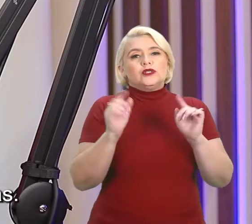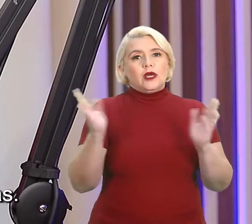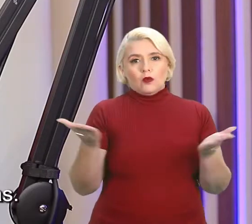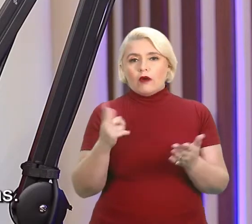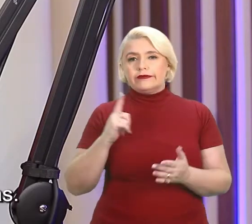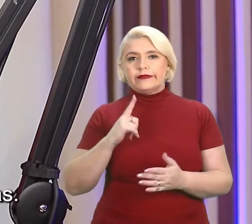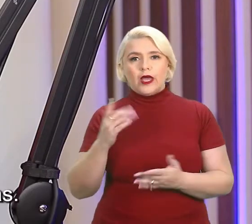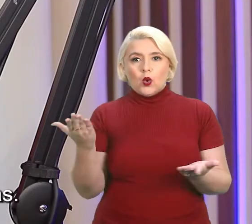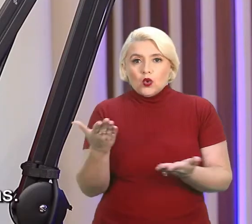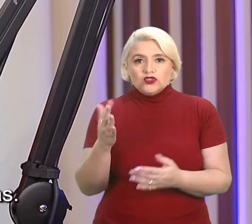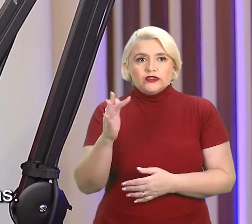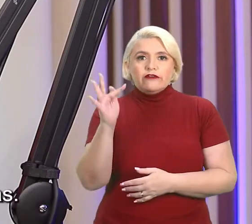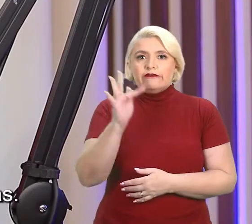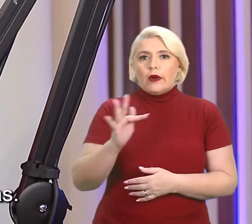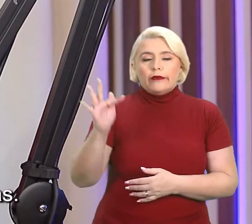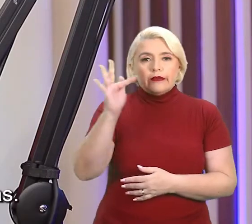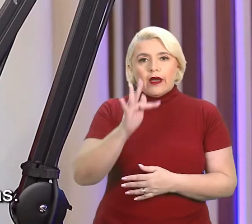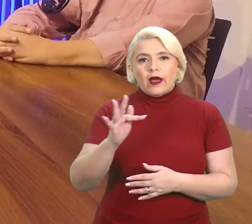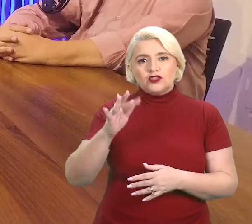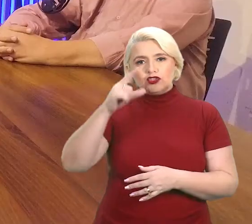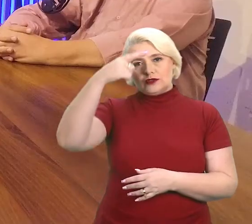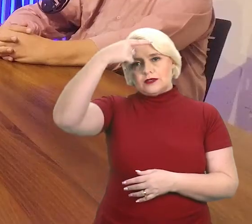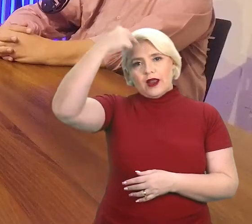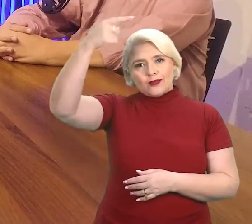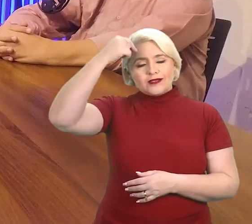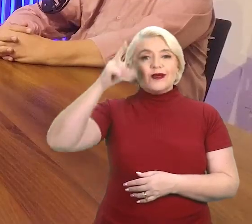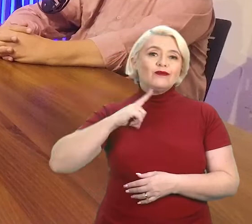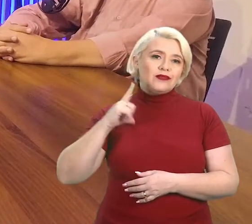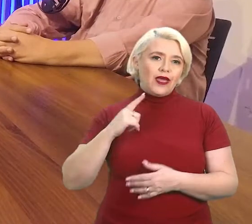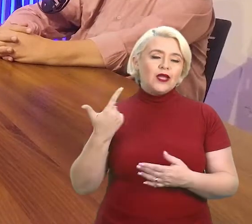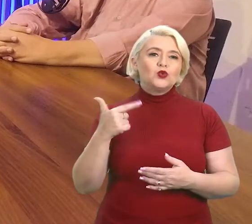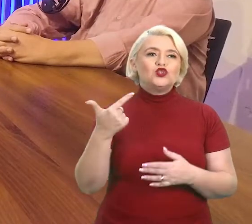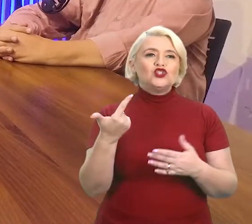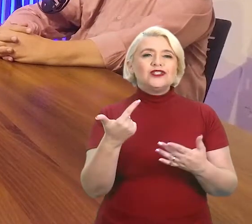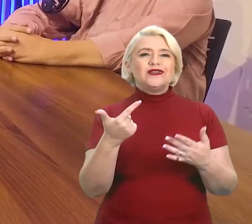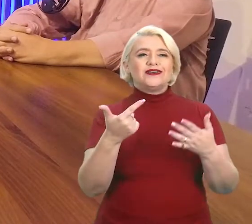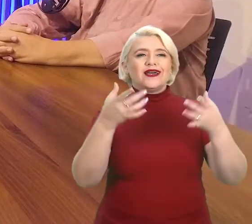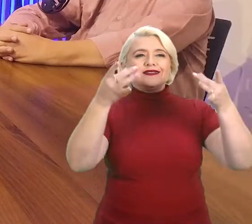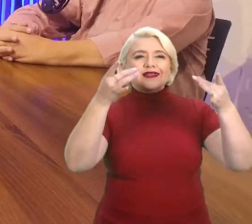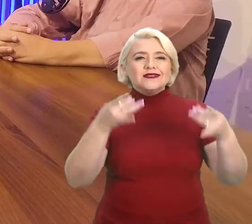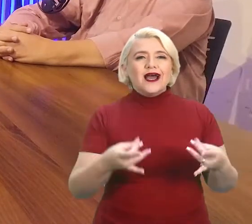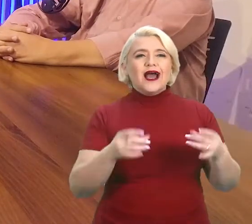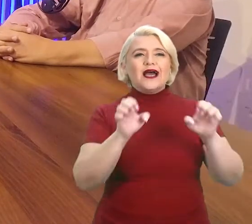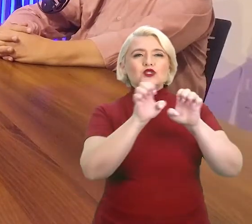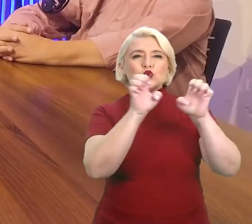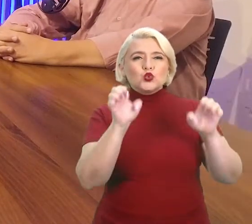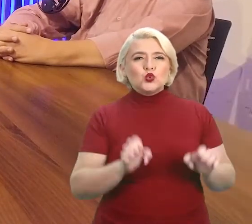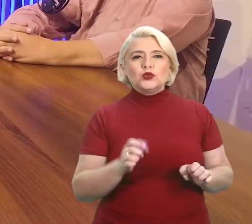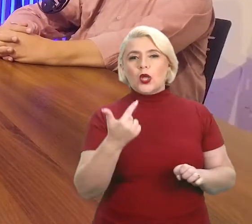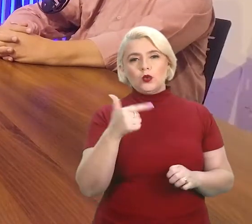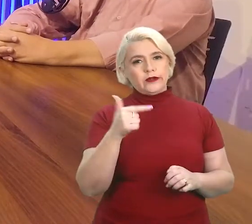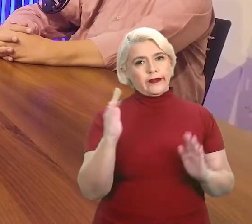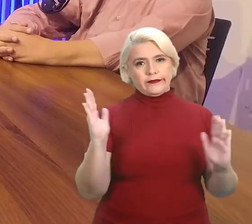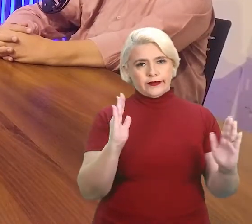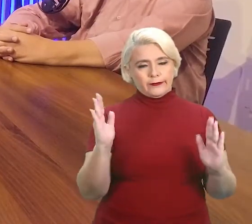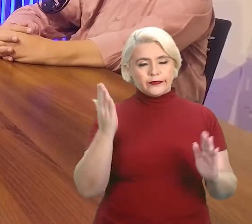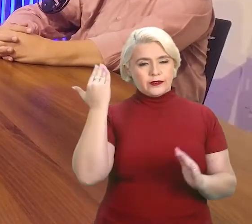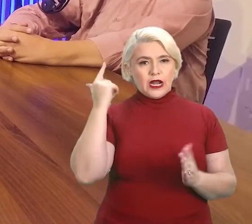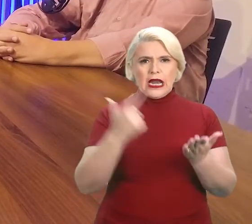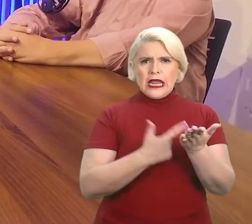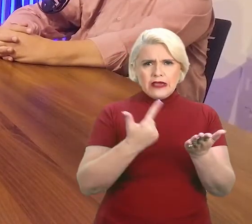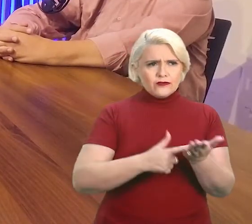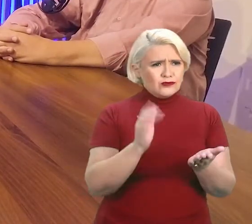gente tem hoje. A gente já tem hoje até curso de graduação em letras libras. Não tinha uma coisa assim definida, não era, estruturada. Exato. Aí